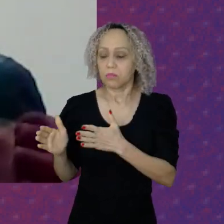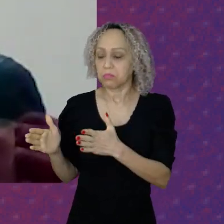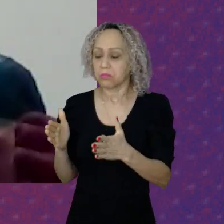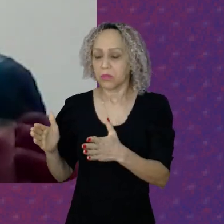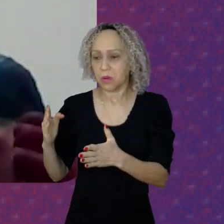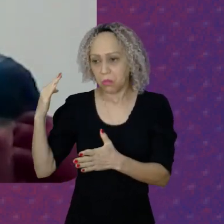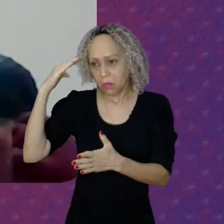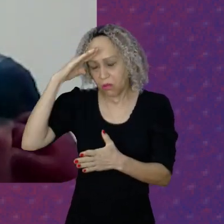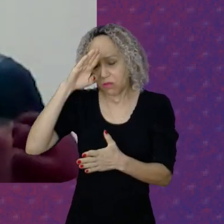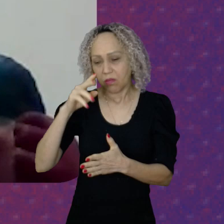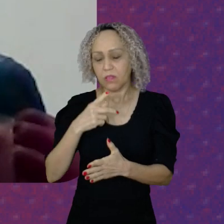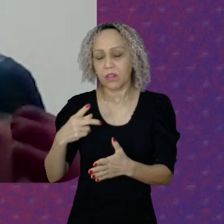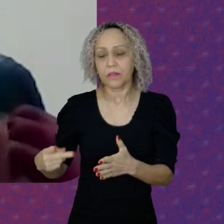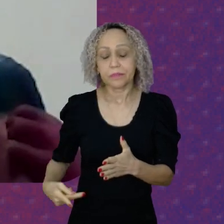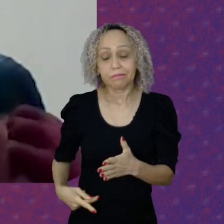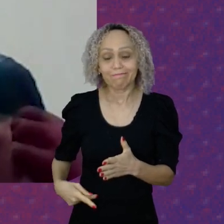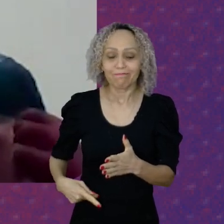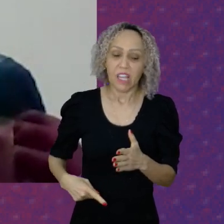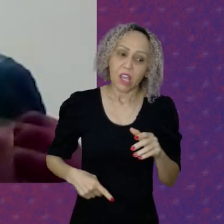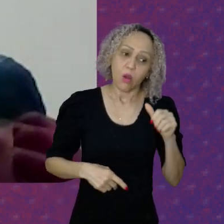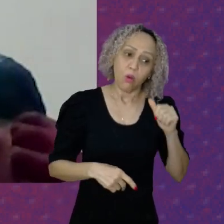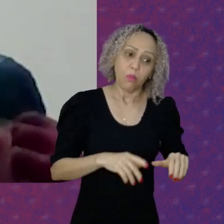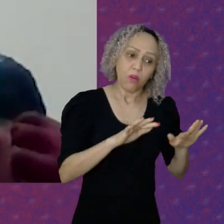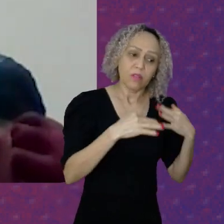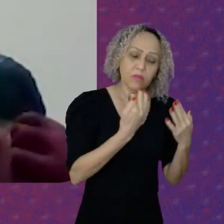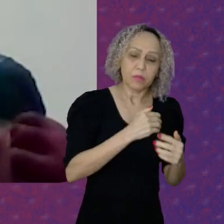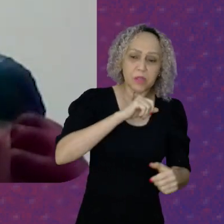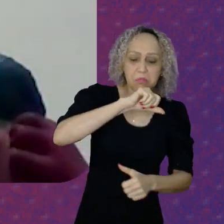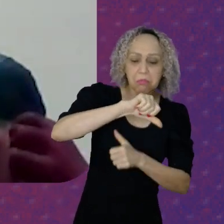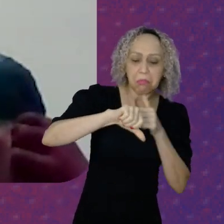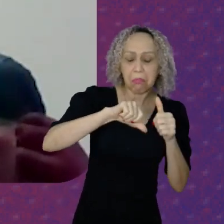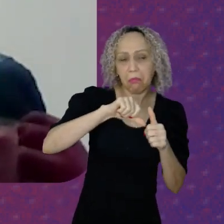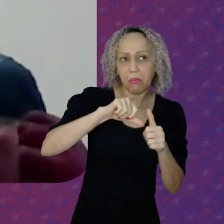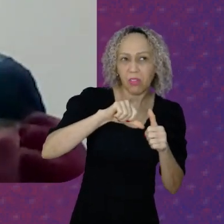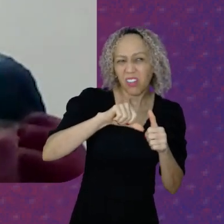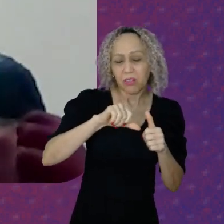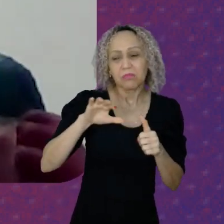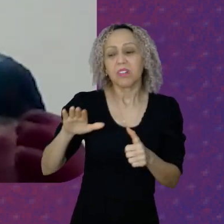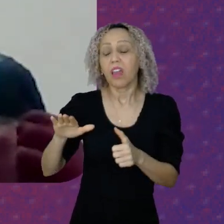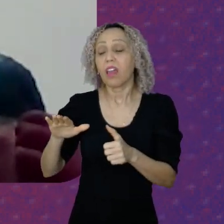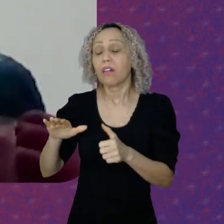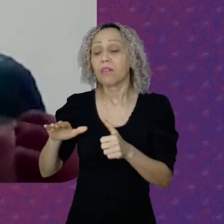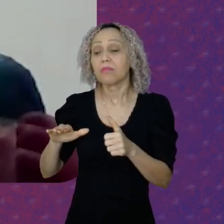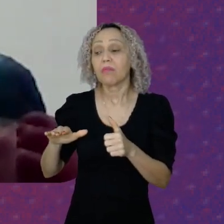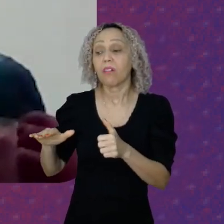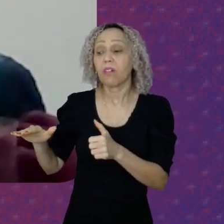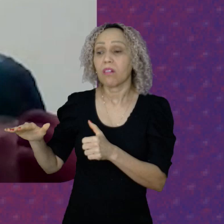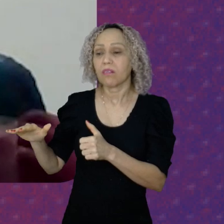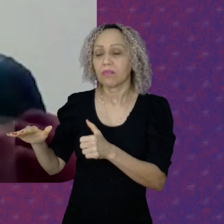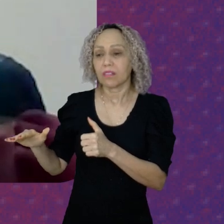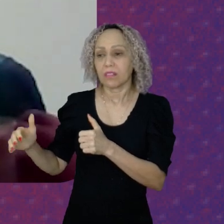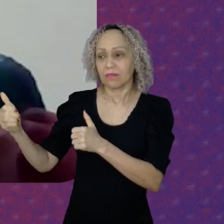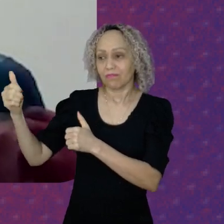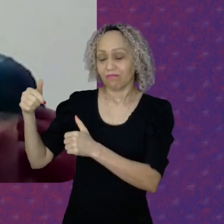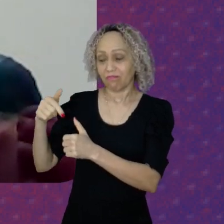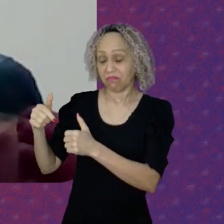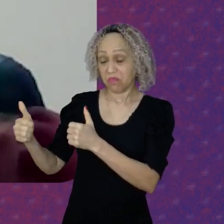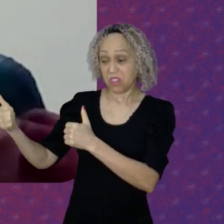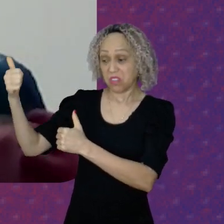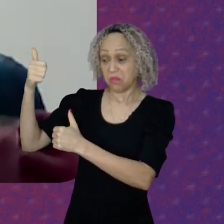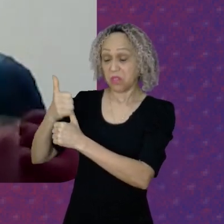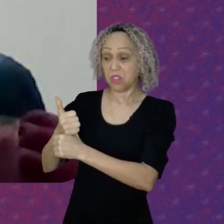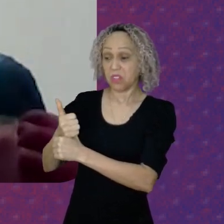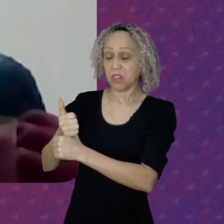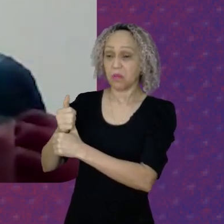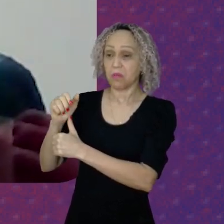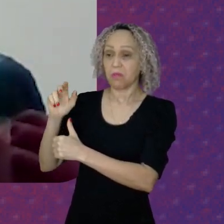mudança do programa Bolsa Família, que foi substituído pelo Auxílio Brasil. E não foi uma mera mudança de o